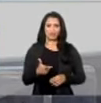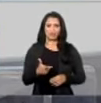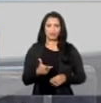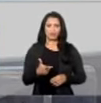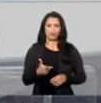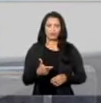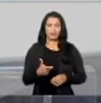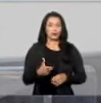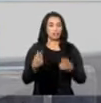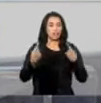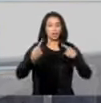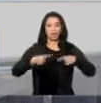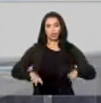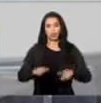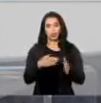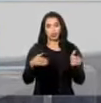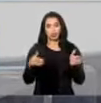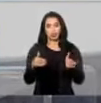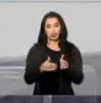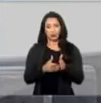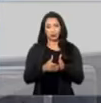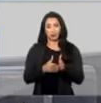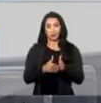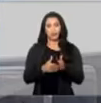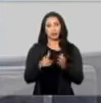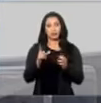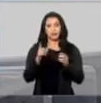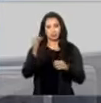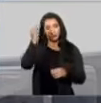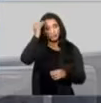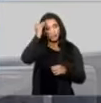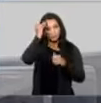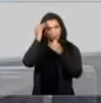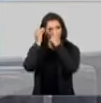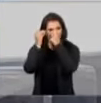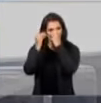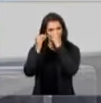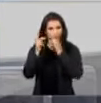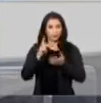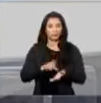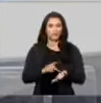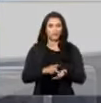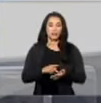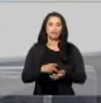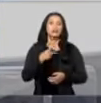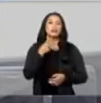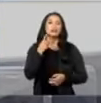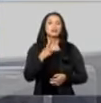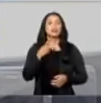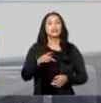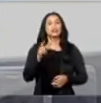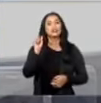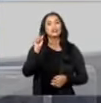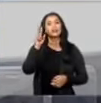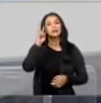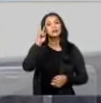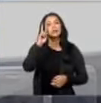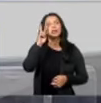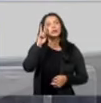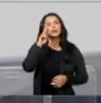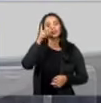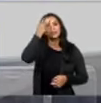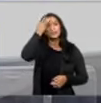e política. Mas, na verdade, eu vou citar aqui, lembrando de uma pessoa que trabalhou com produção e